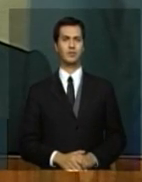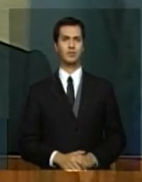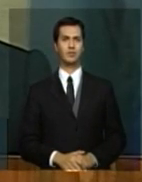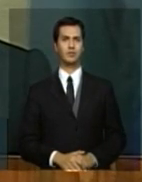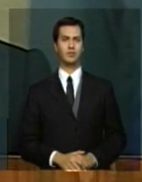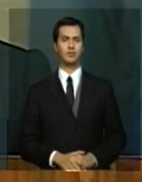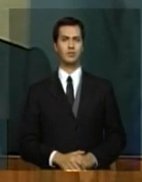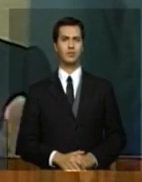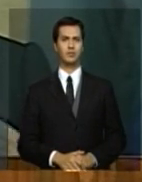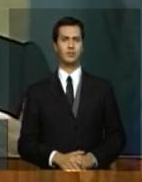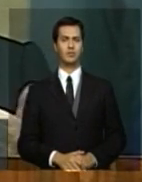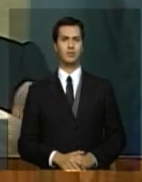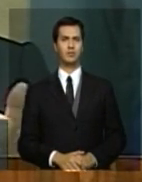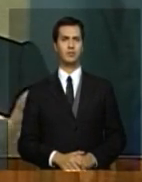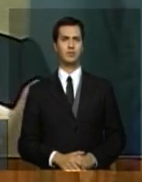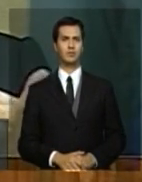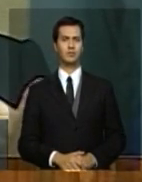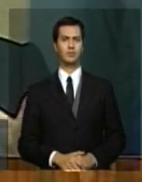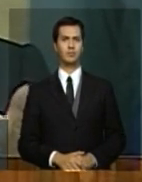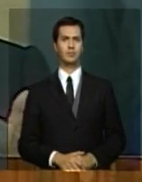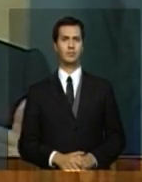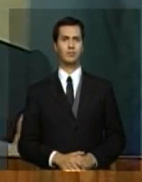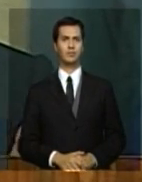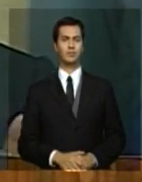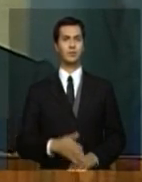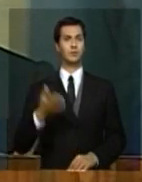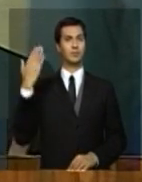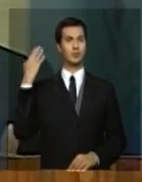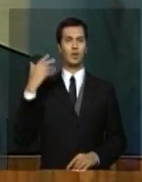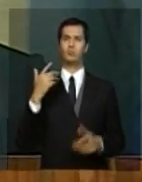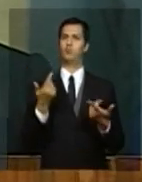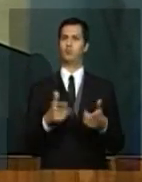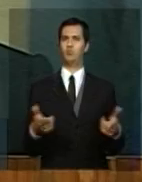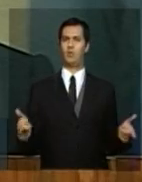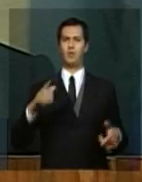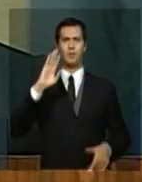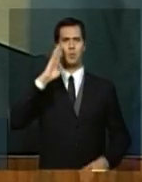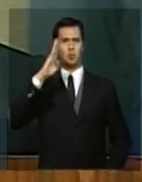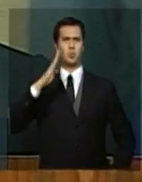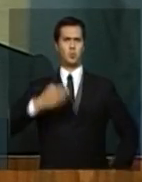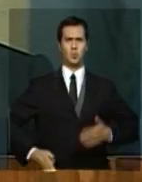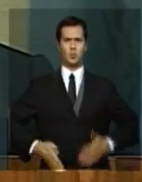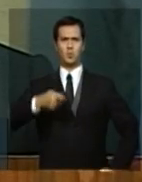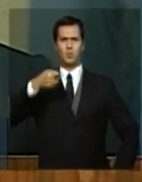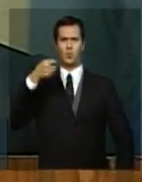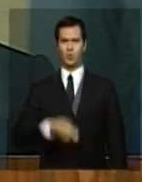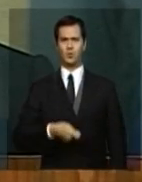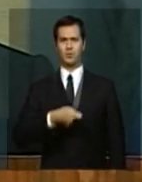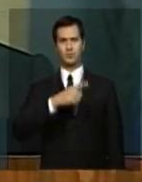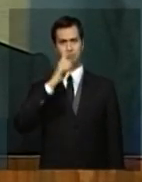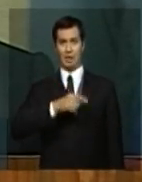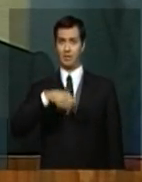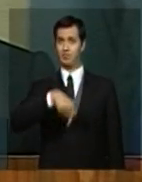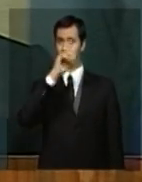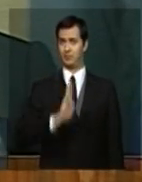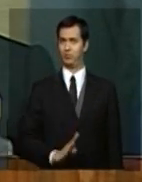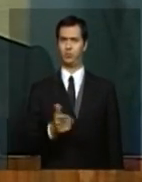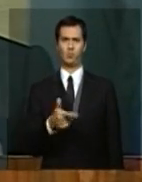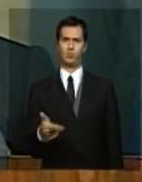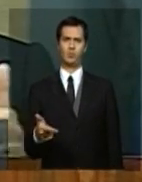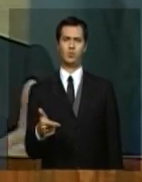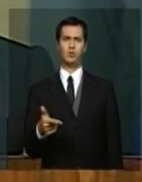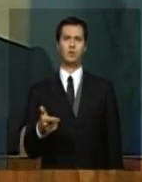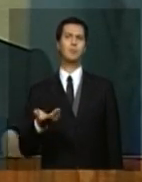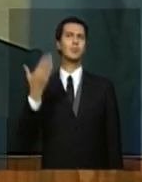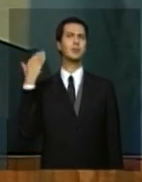médio ainda não existia ditadura no Brasil era a época